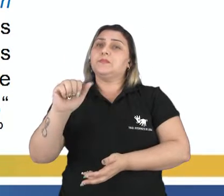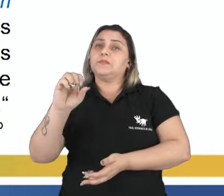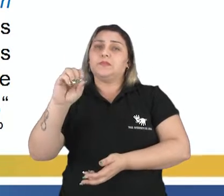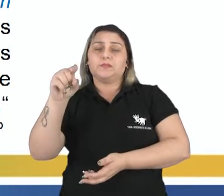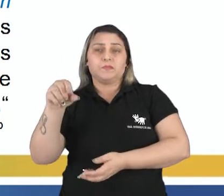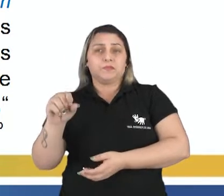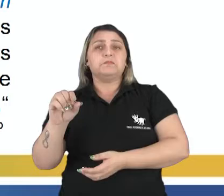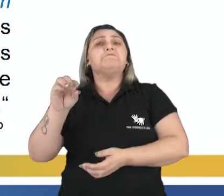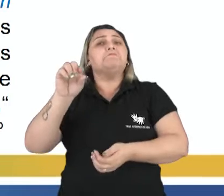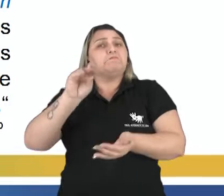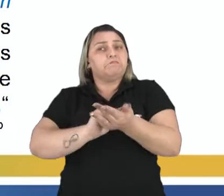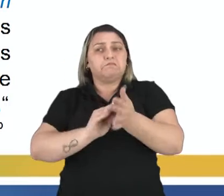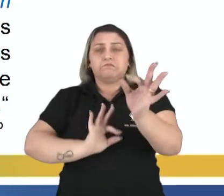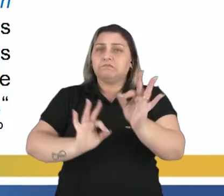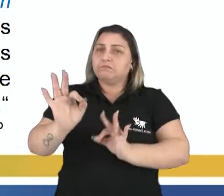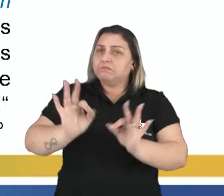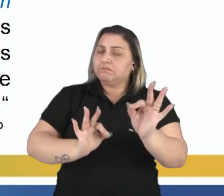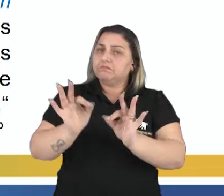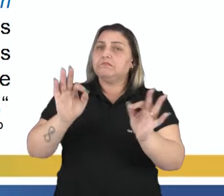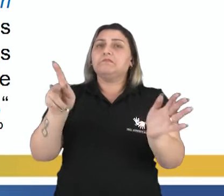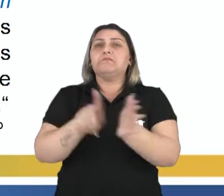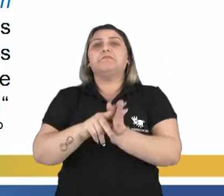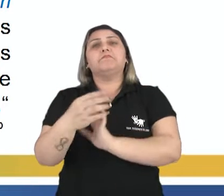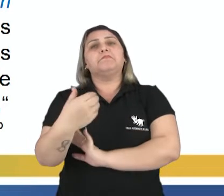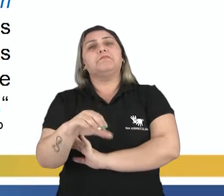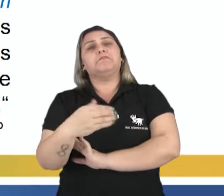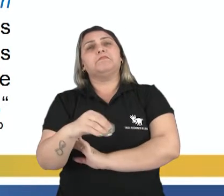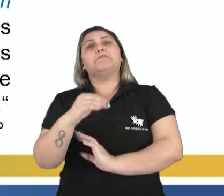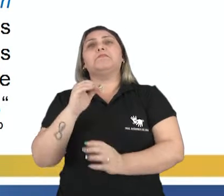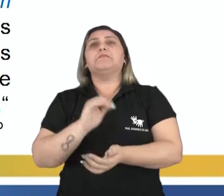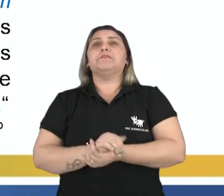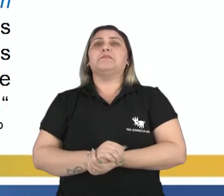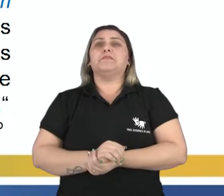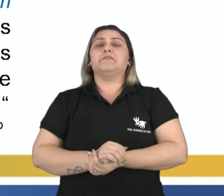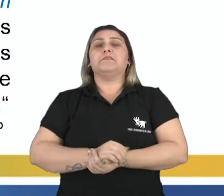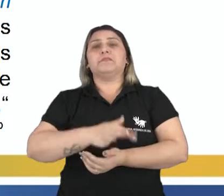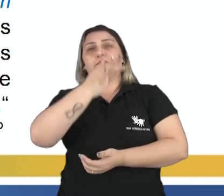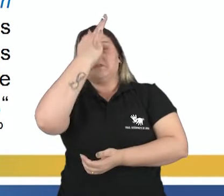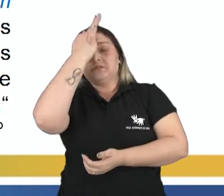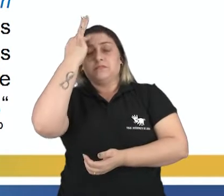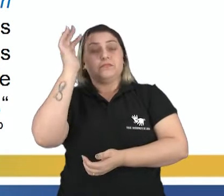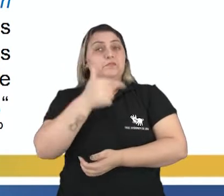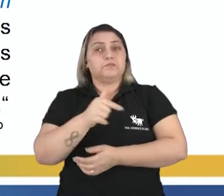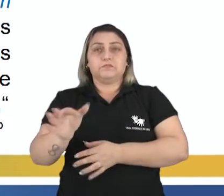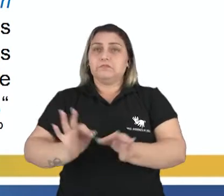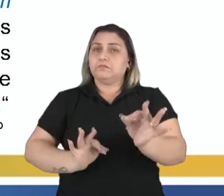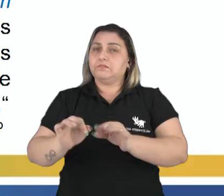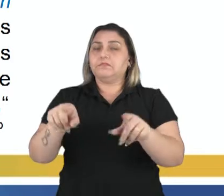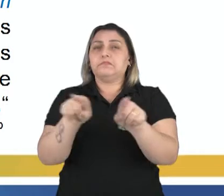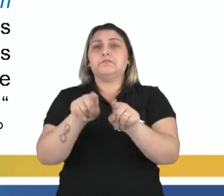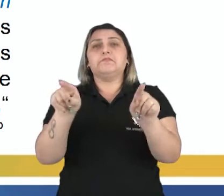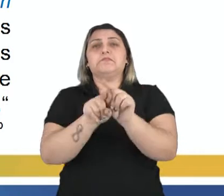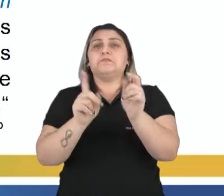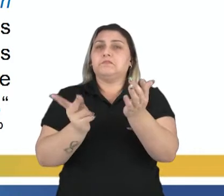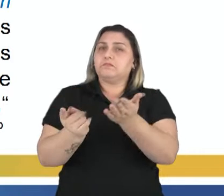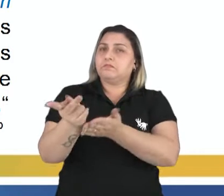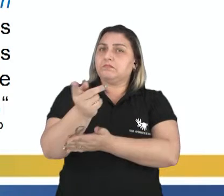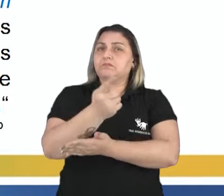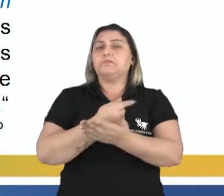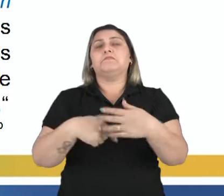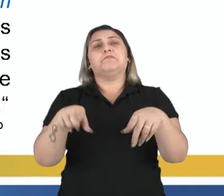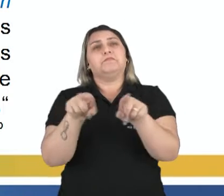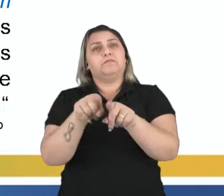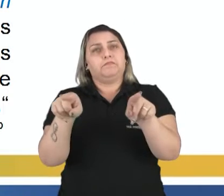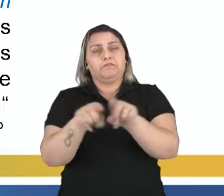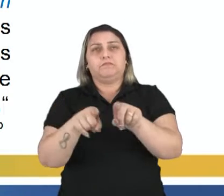está desorganizado, a própria ciência era desorganizada, a própria filosofia era desorganizada, a arte, apesar de